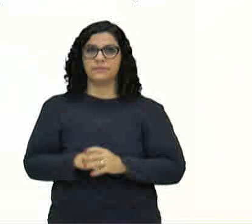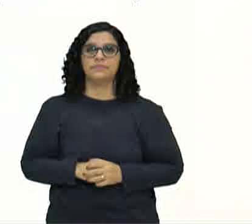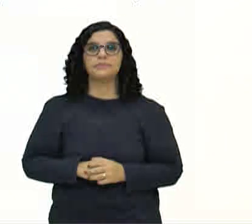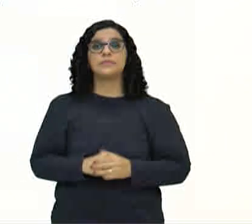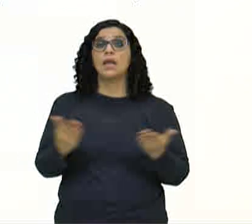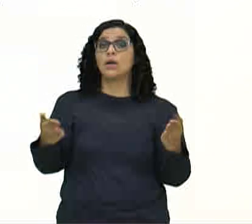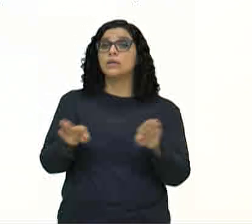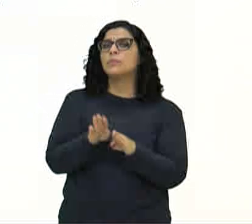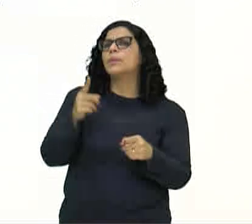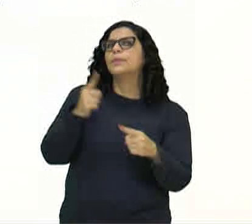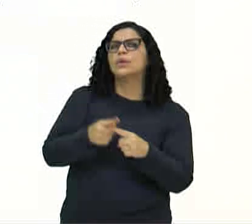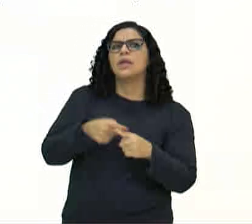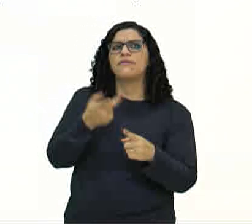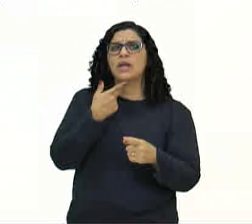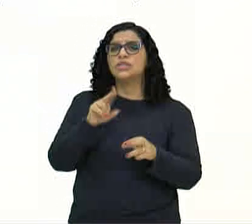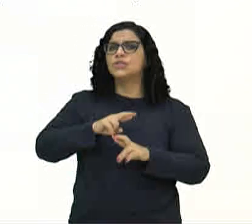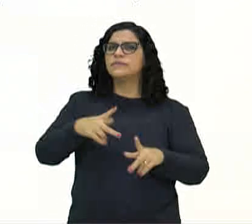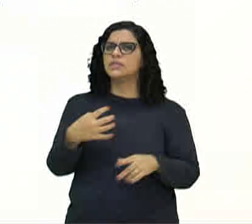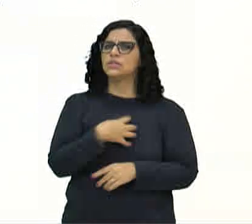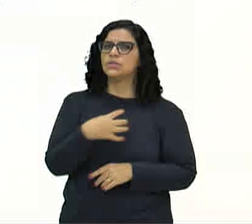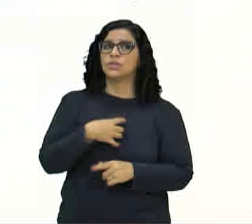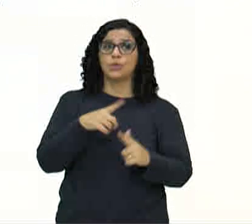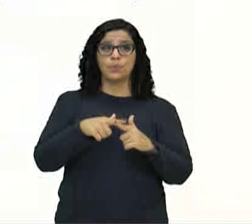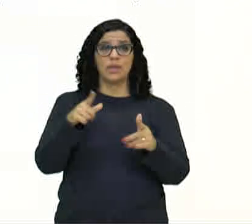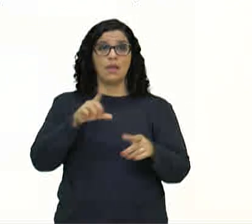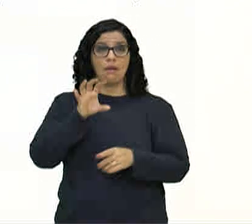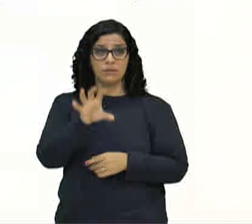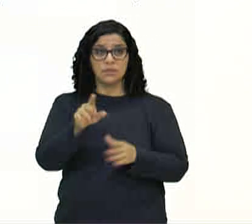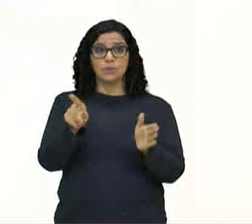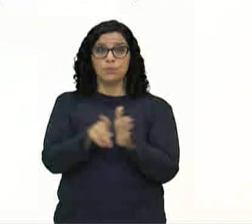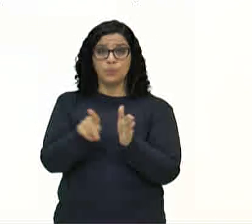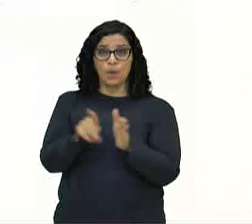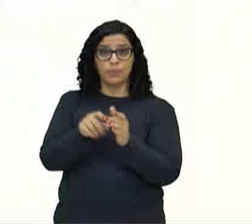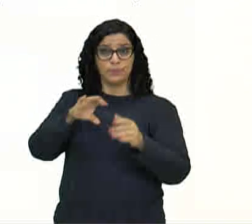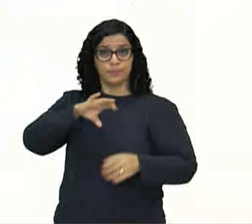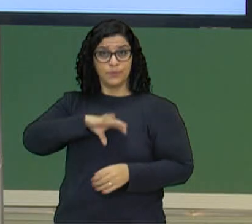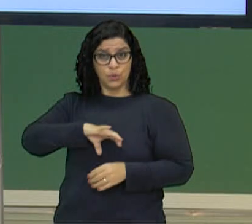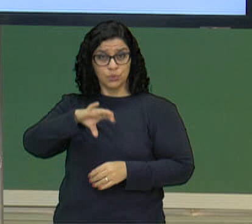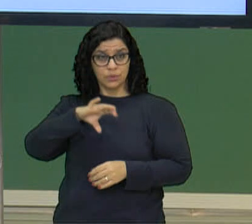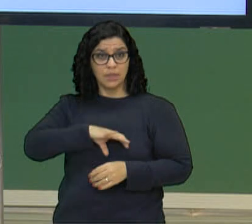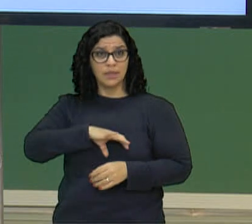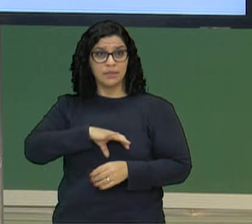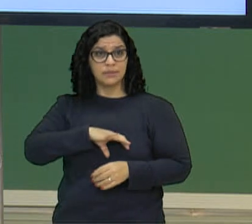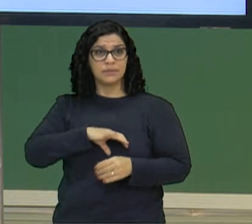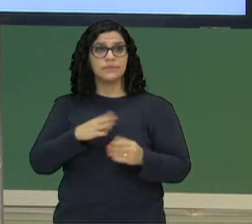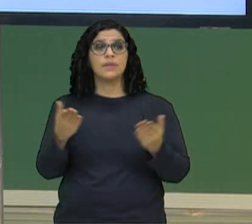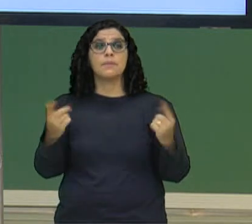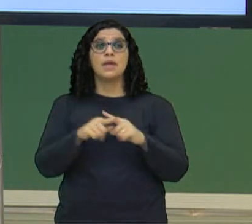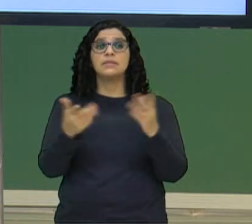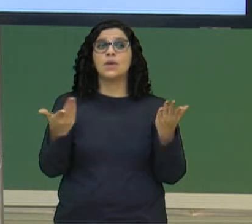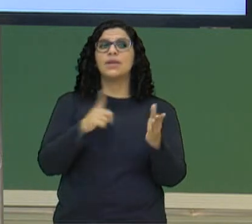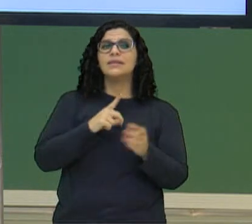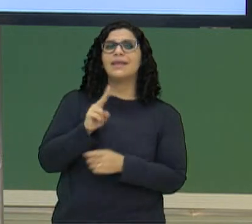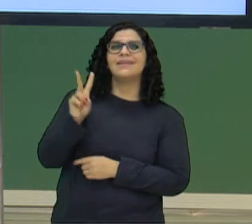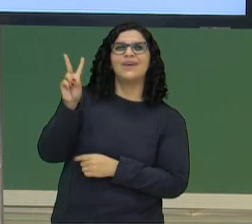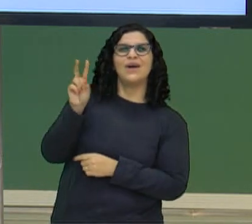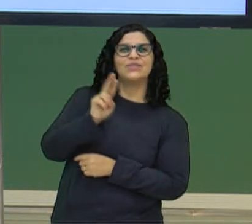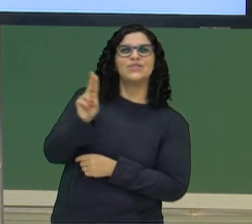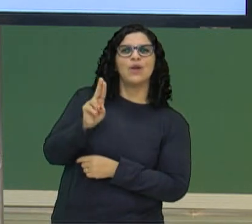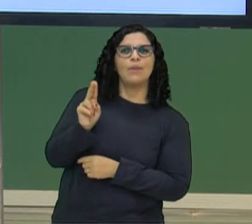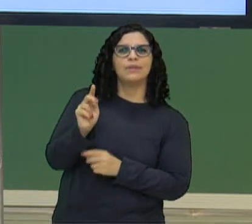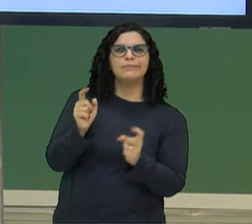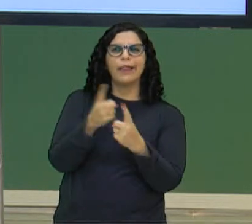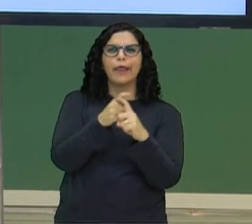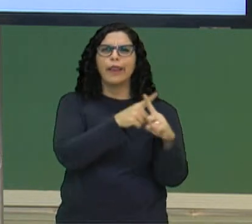pteridófita. Por que está escrito diferente? Porque assim é o termo em português para briófita e pteridófita. Assim é o